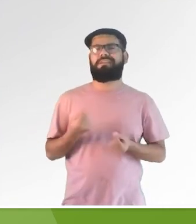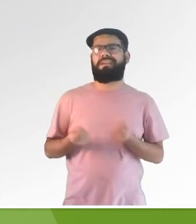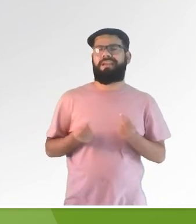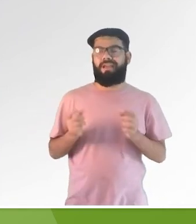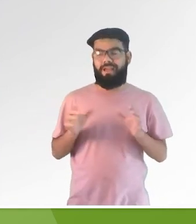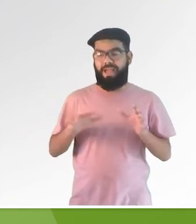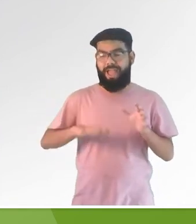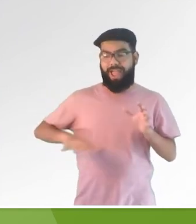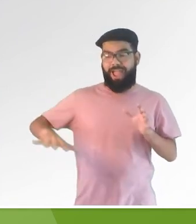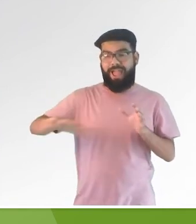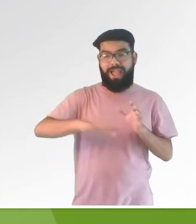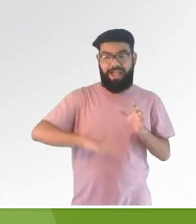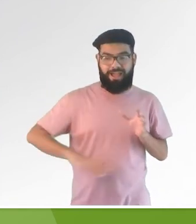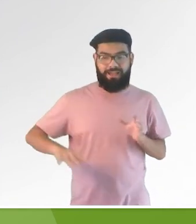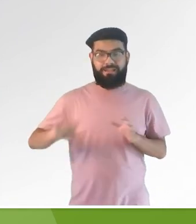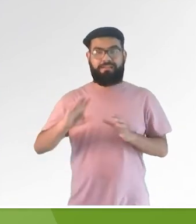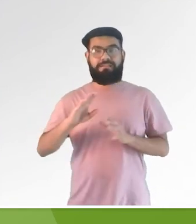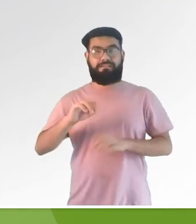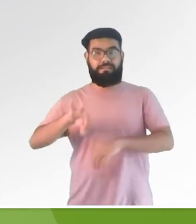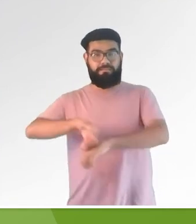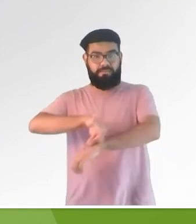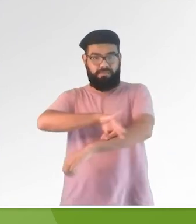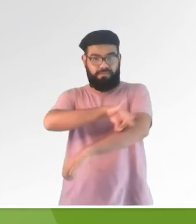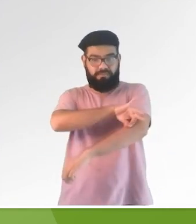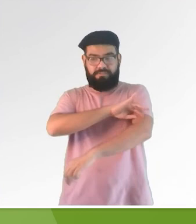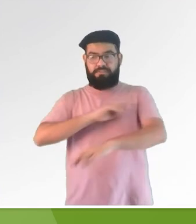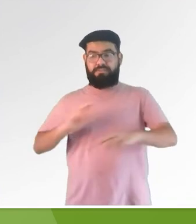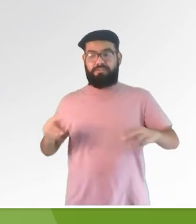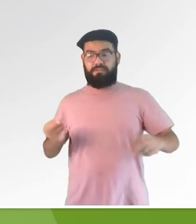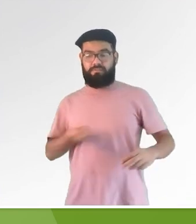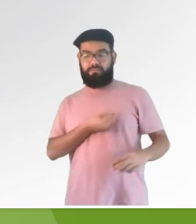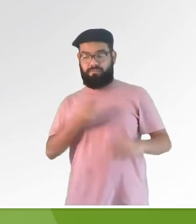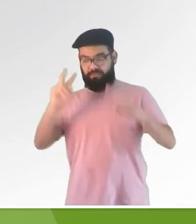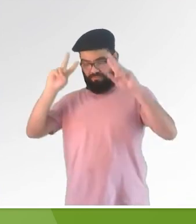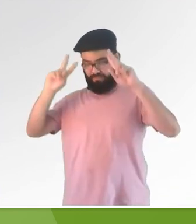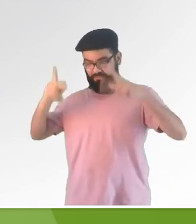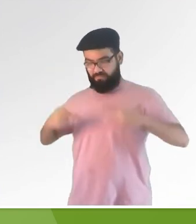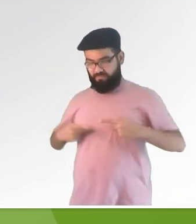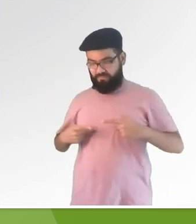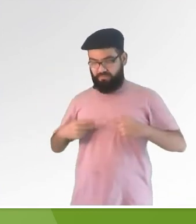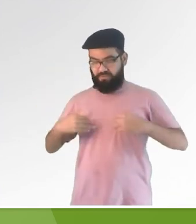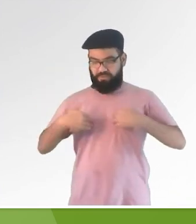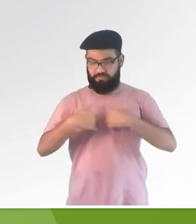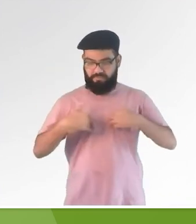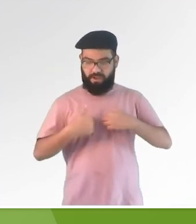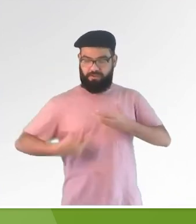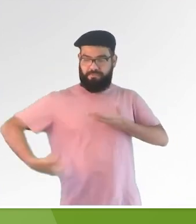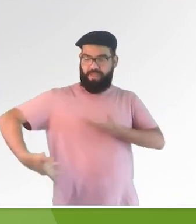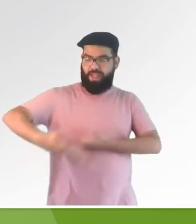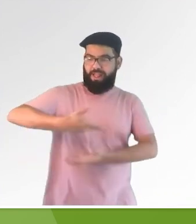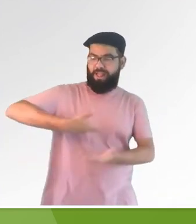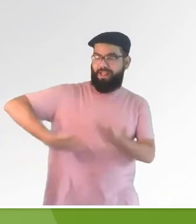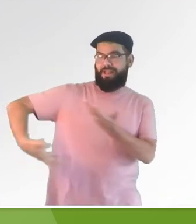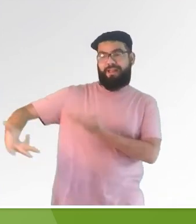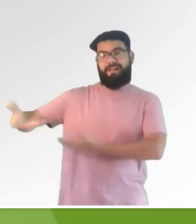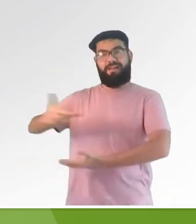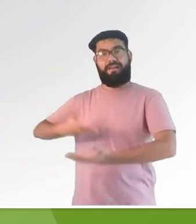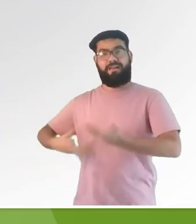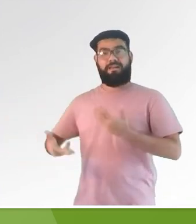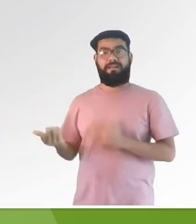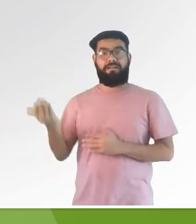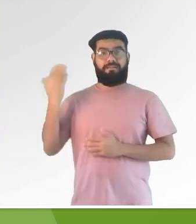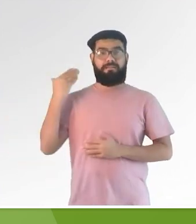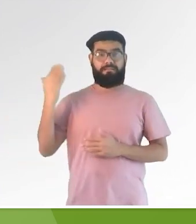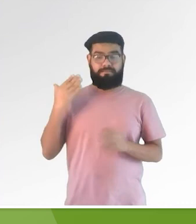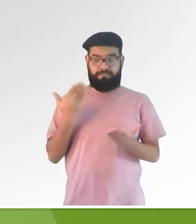as relações dos seres vivos entre si e destes com o meio ambiente. Na unidade anterior, nós estávamos estudando, né,